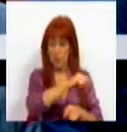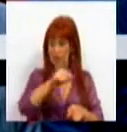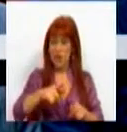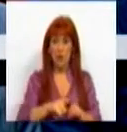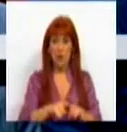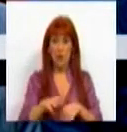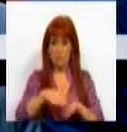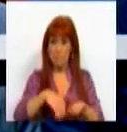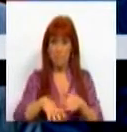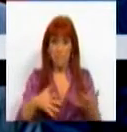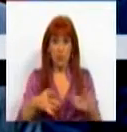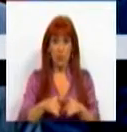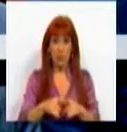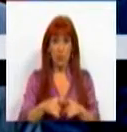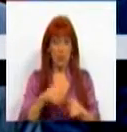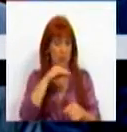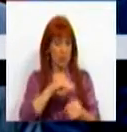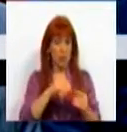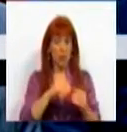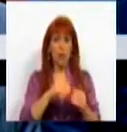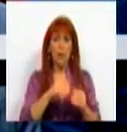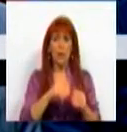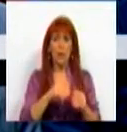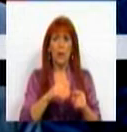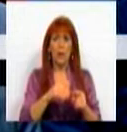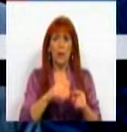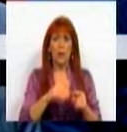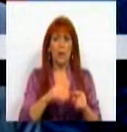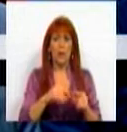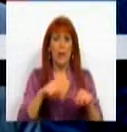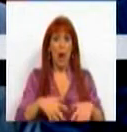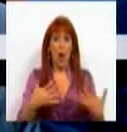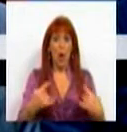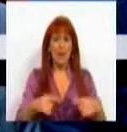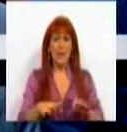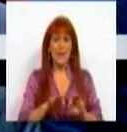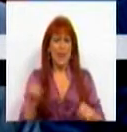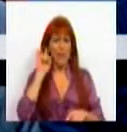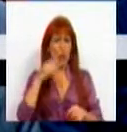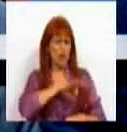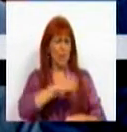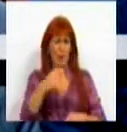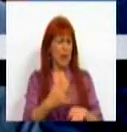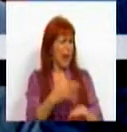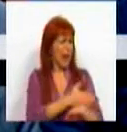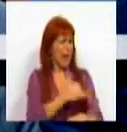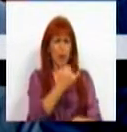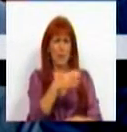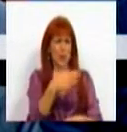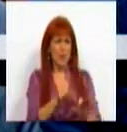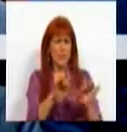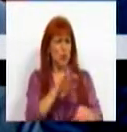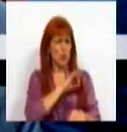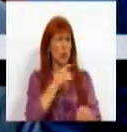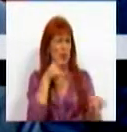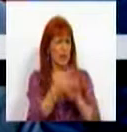Estas pessoas tiveram menos, têm neste momento o mesmo valor de pensão que tinham em 2011, quando